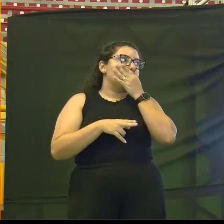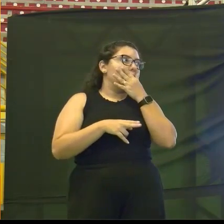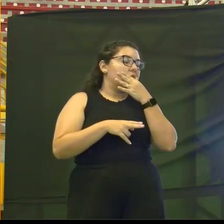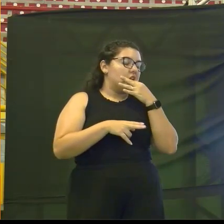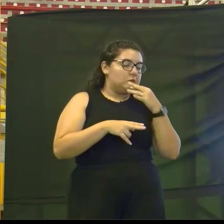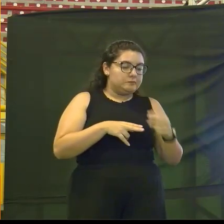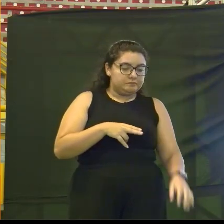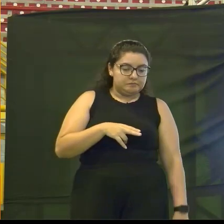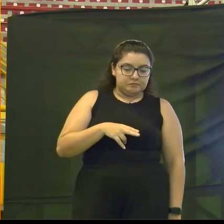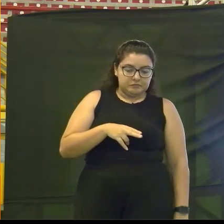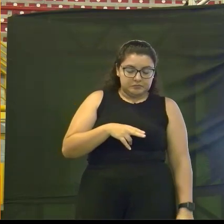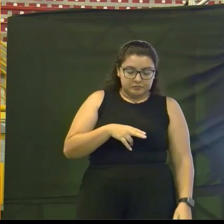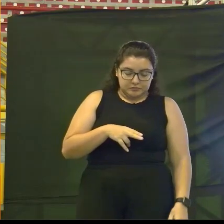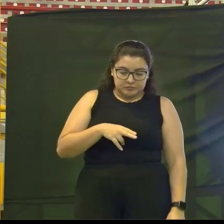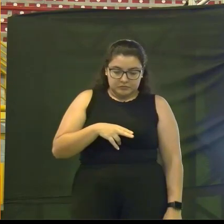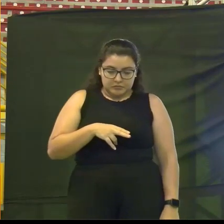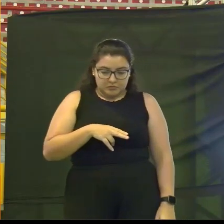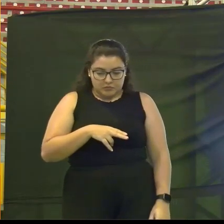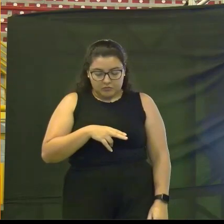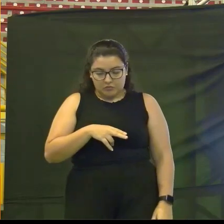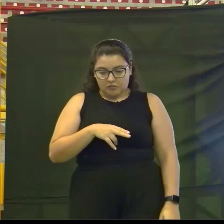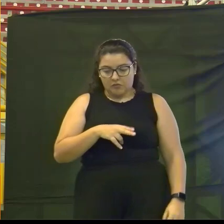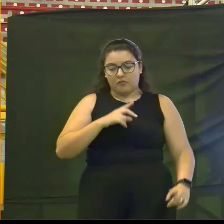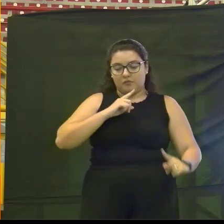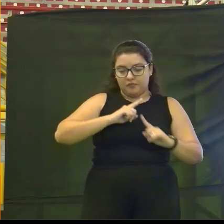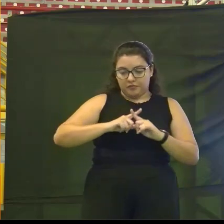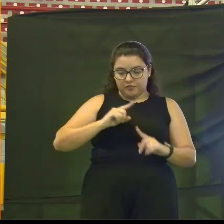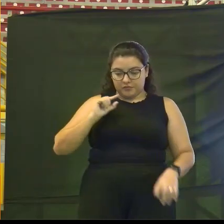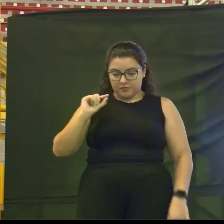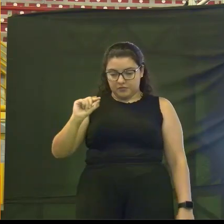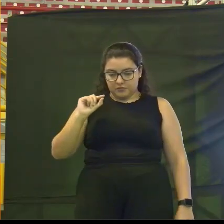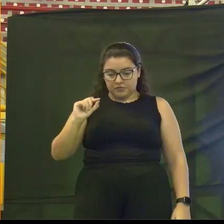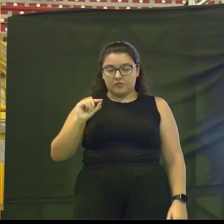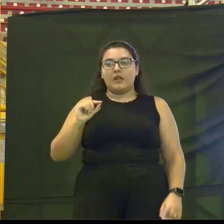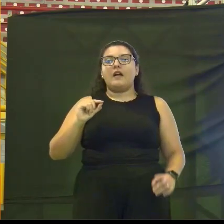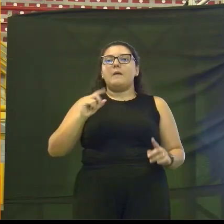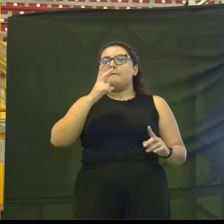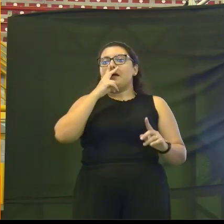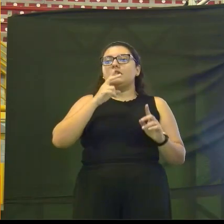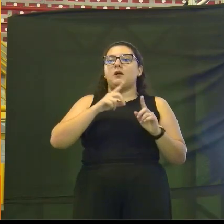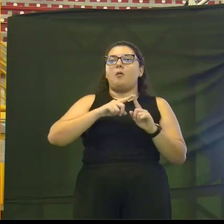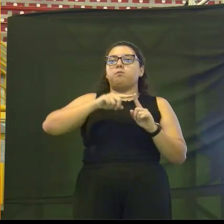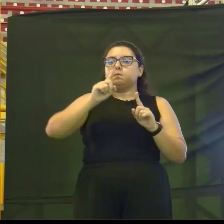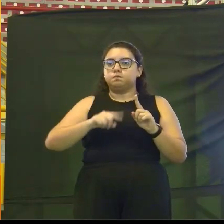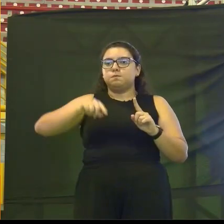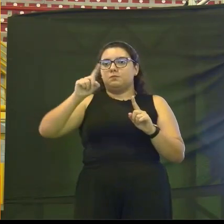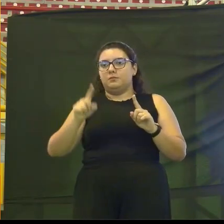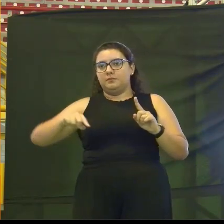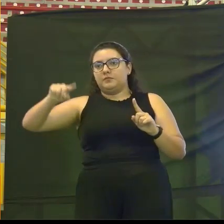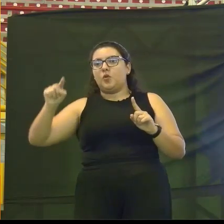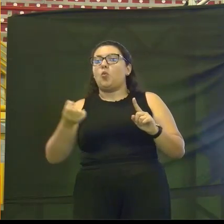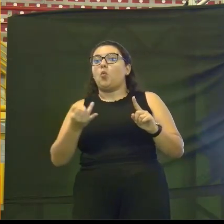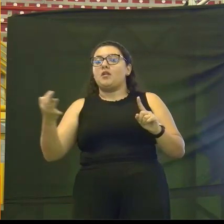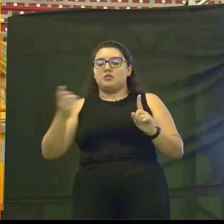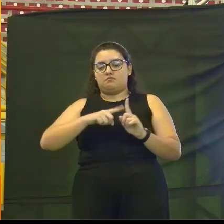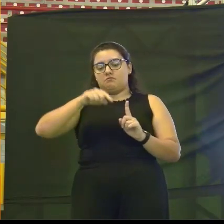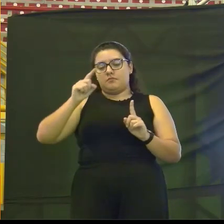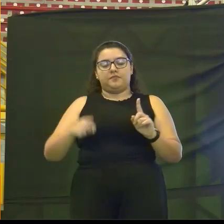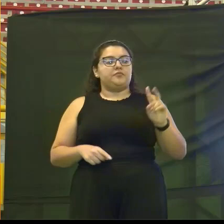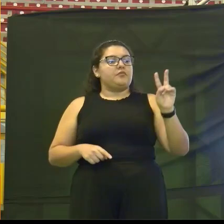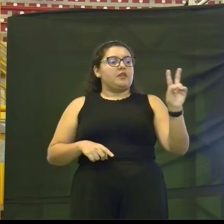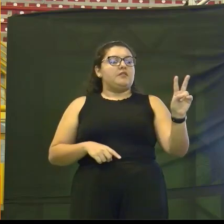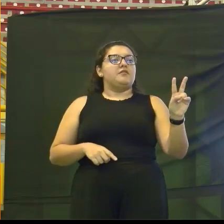de onda, certo? Vezes a frequência, V lambda F.